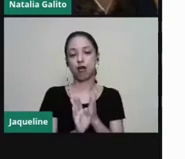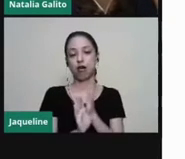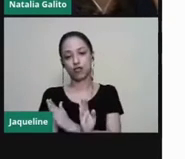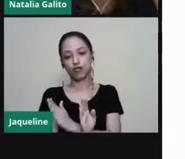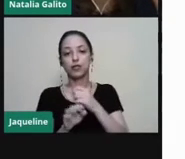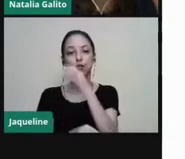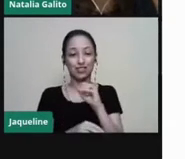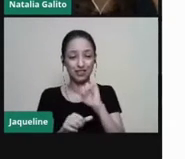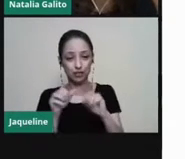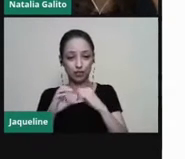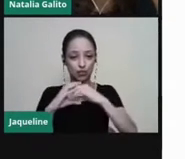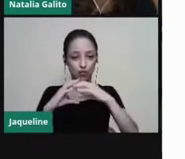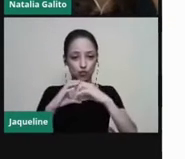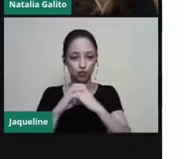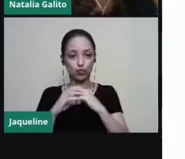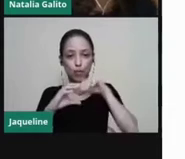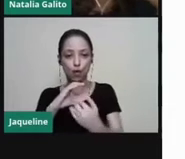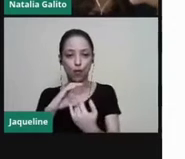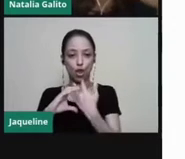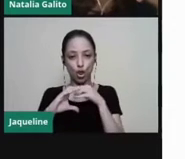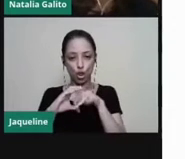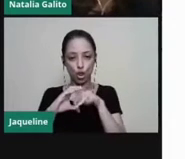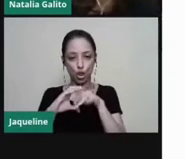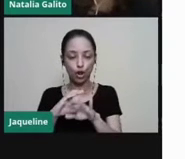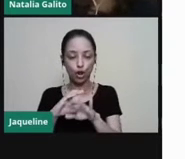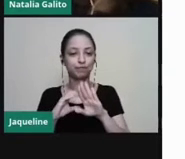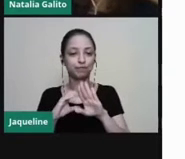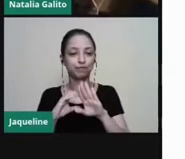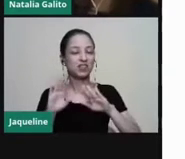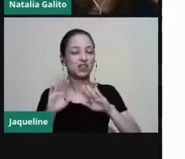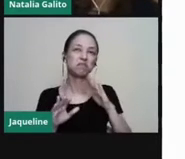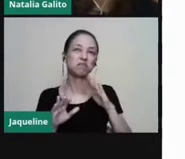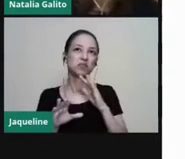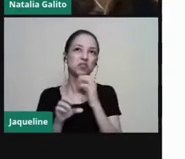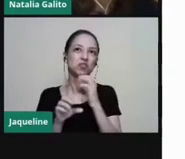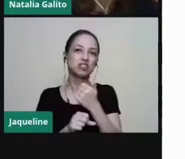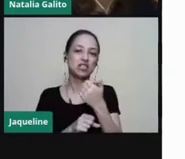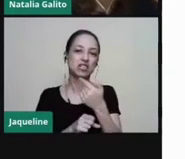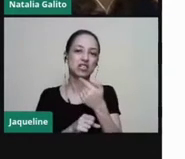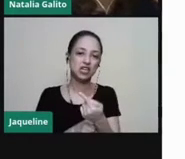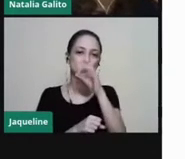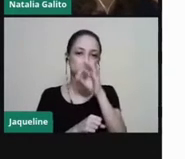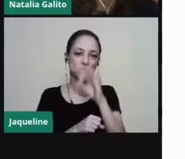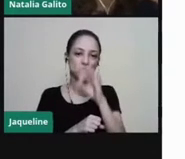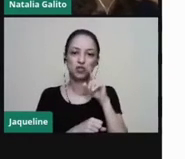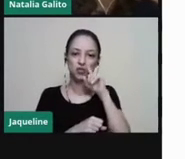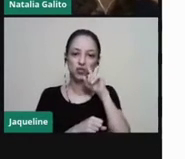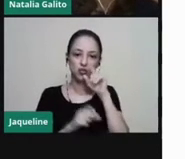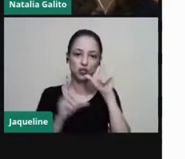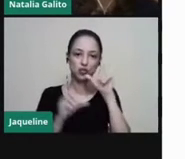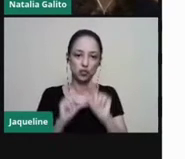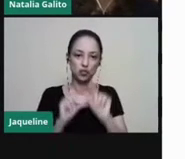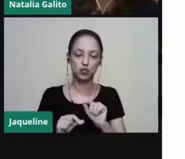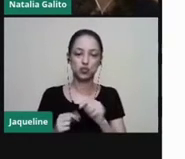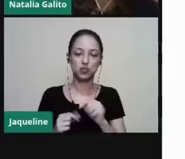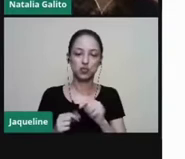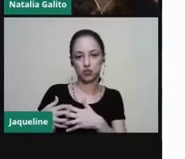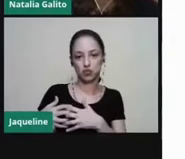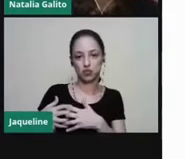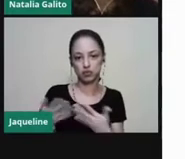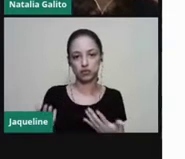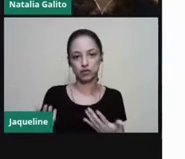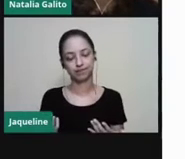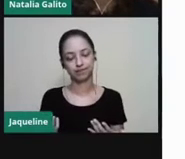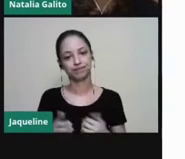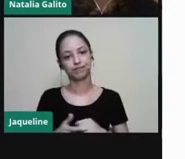parece que isso confere aproximadamente 17% de alteração no risco cardiovascular. De forma que, quanto